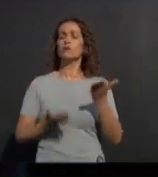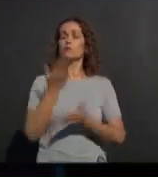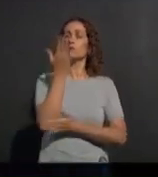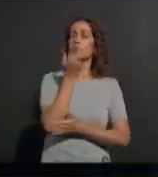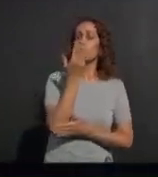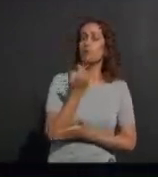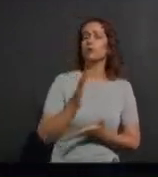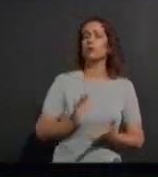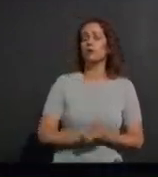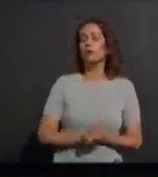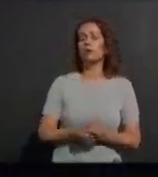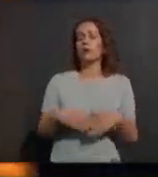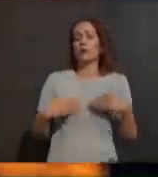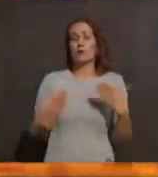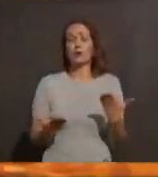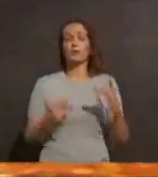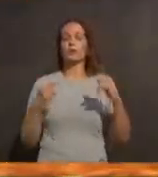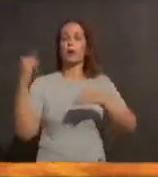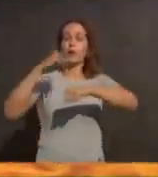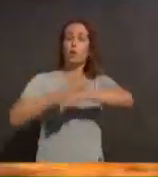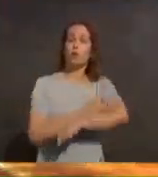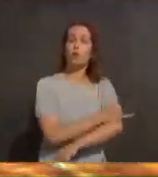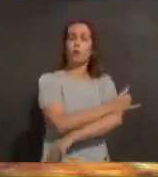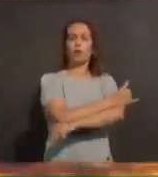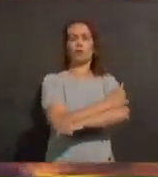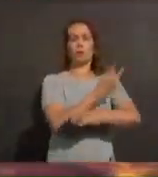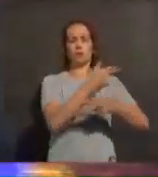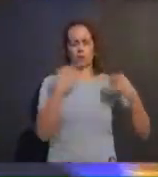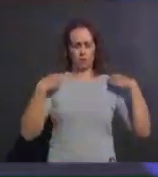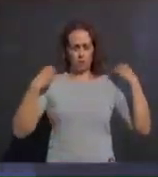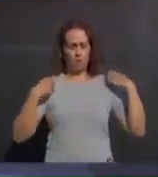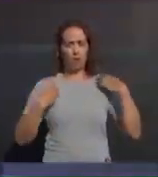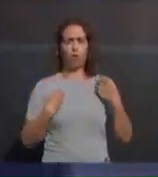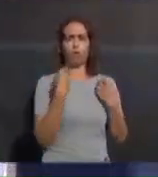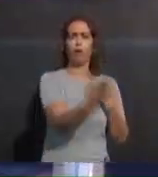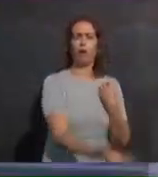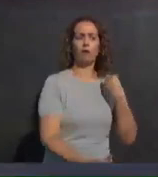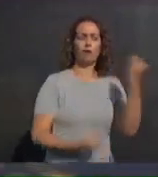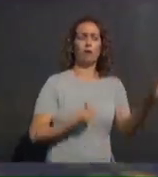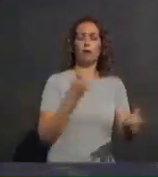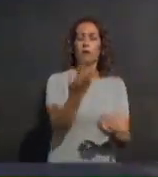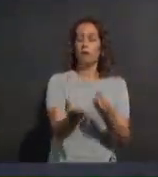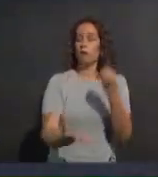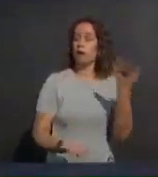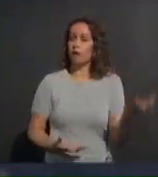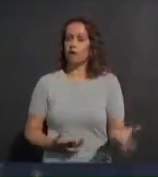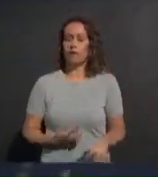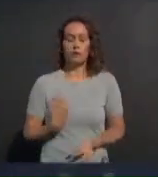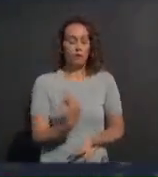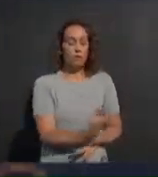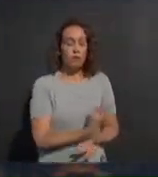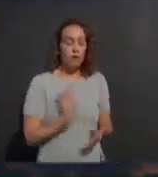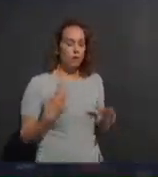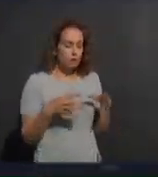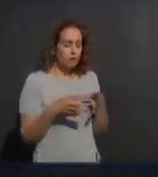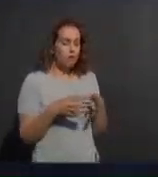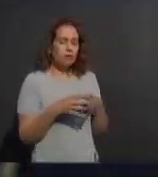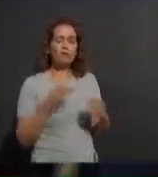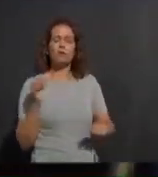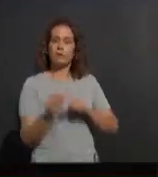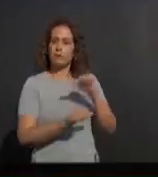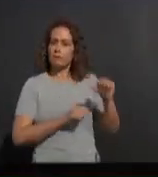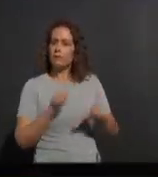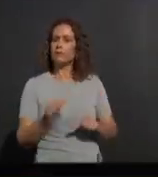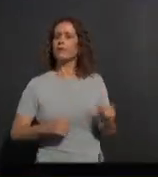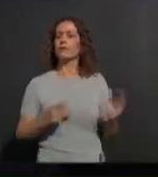nós começamos a tirar o que tinha no corpo e nós demos para as pessoas. E a gente é que foi transformado, não foram eles.